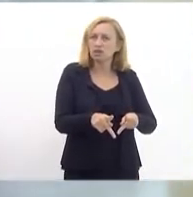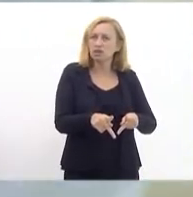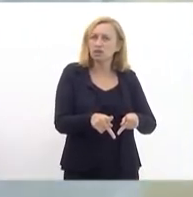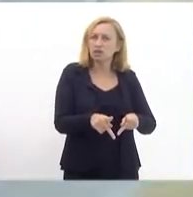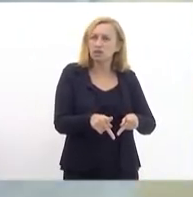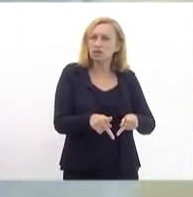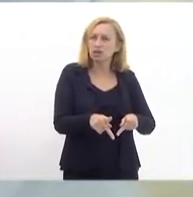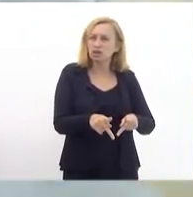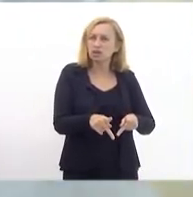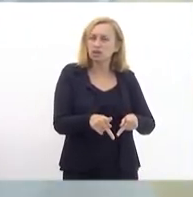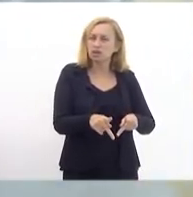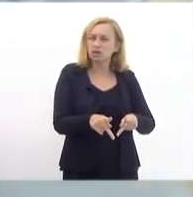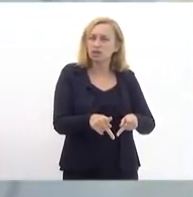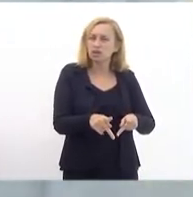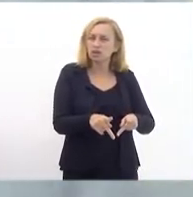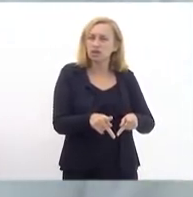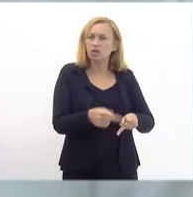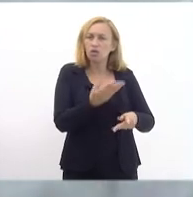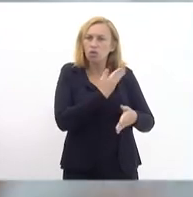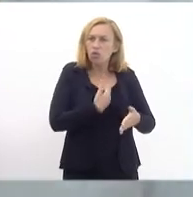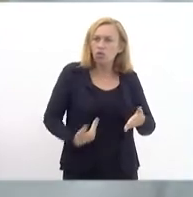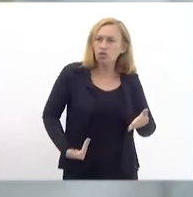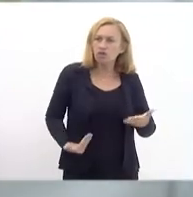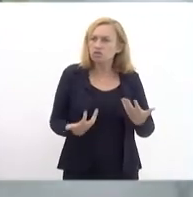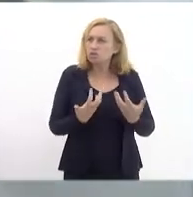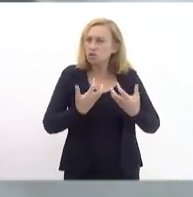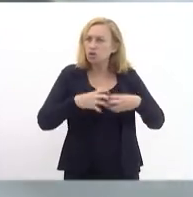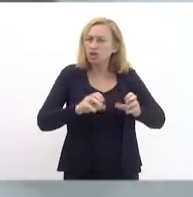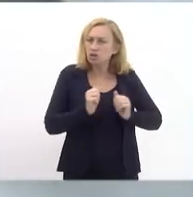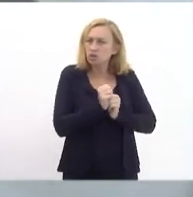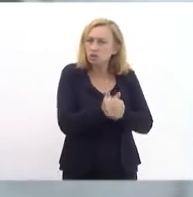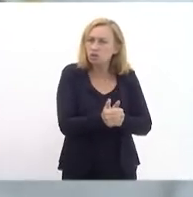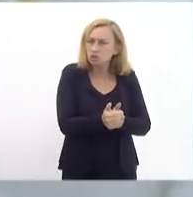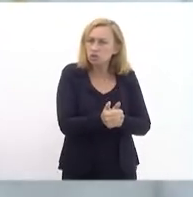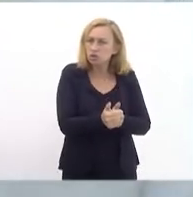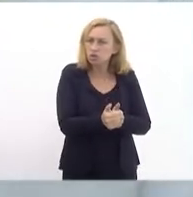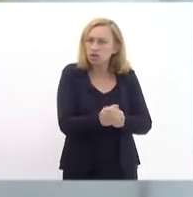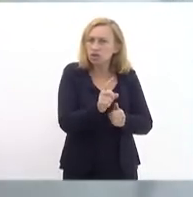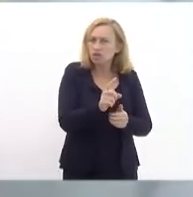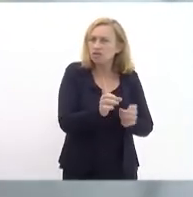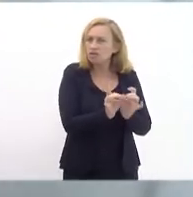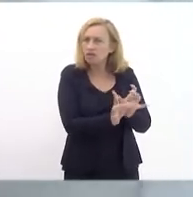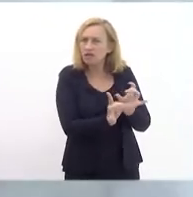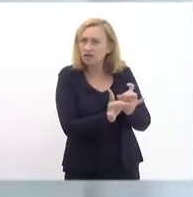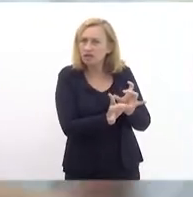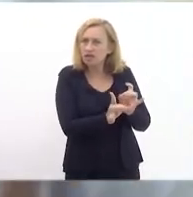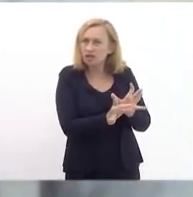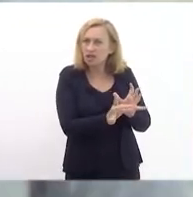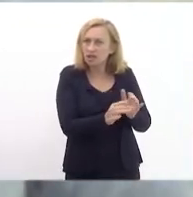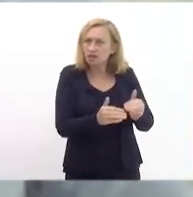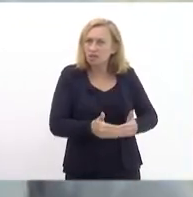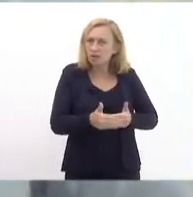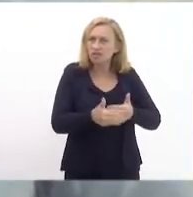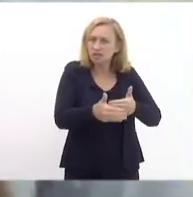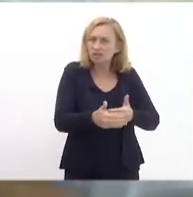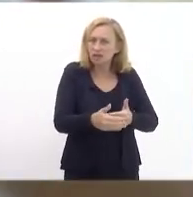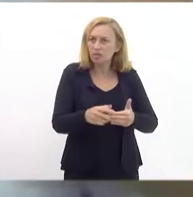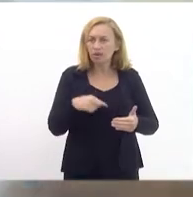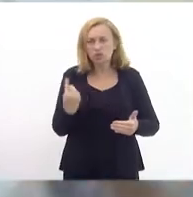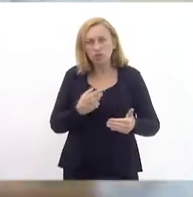deficitária, o governo não queria conduzir, e aí privatizou para avançar para nós,